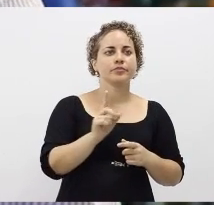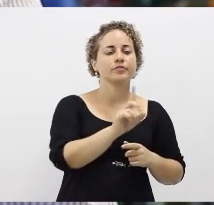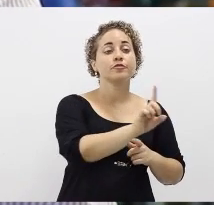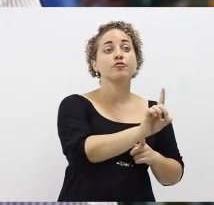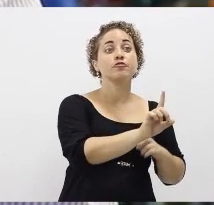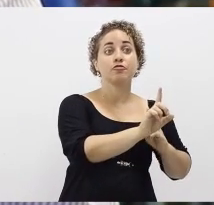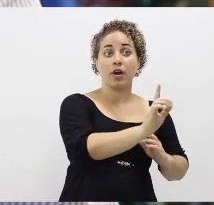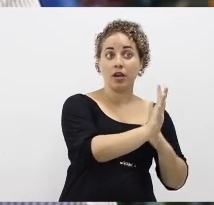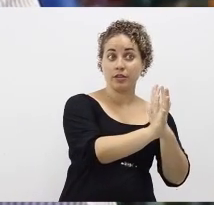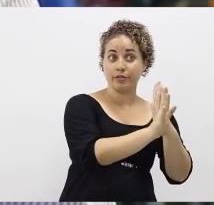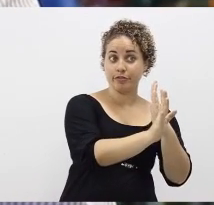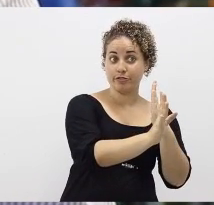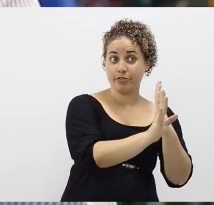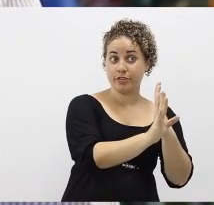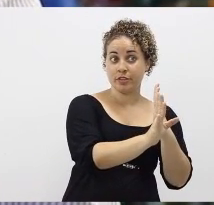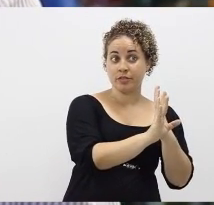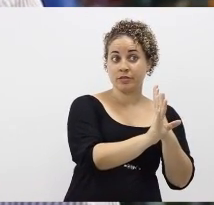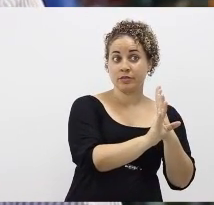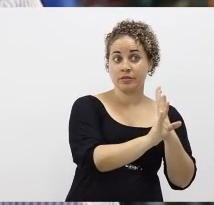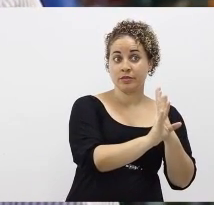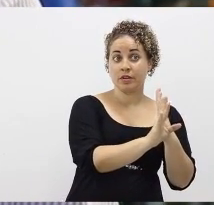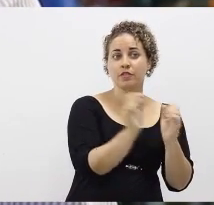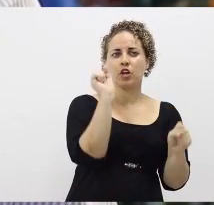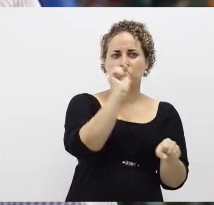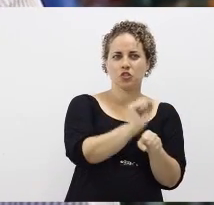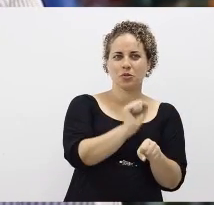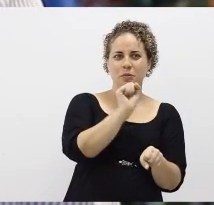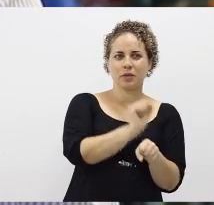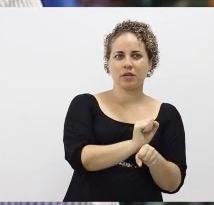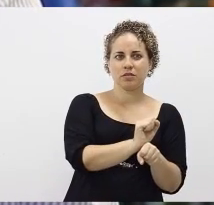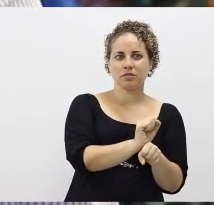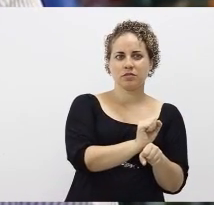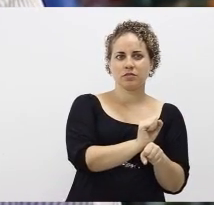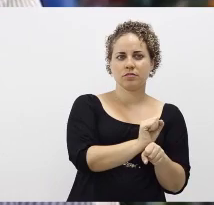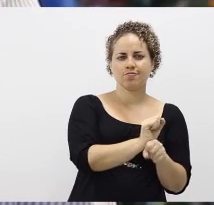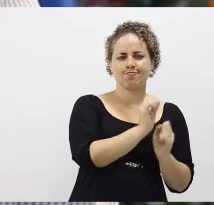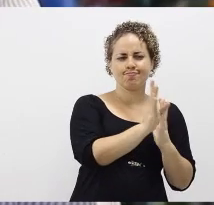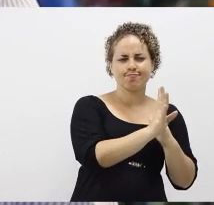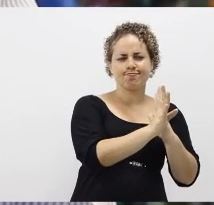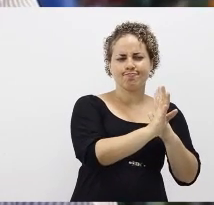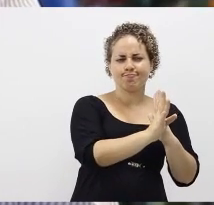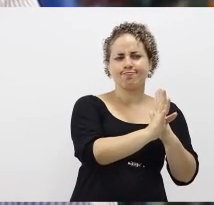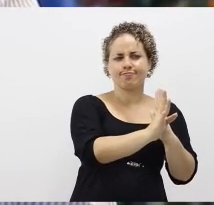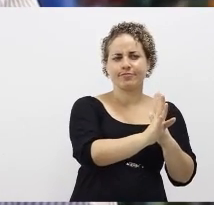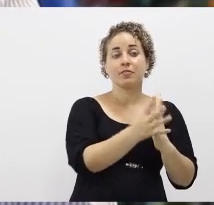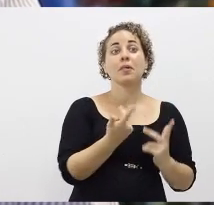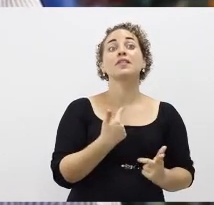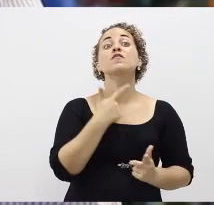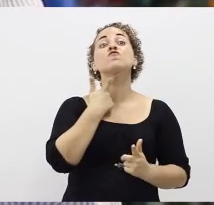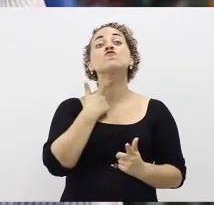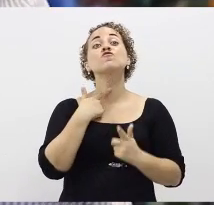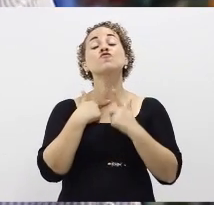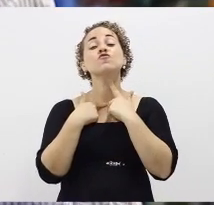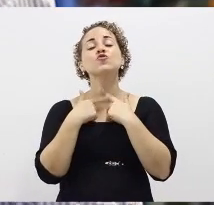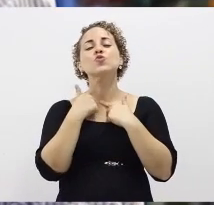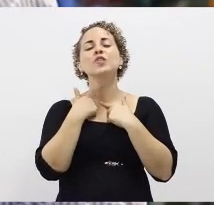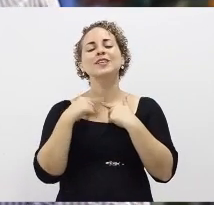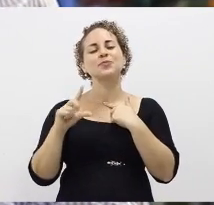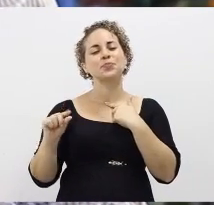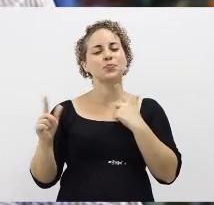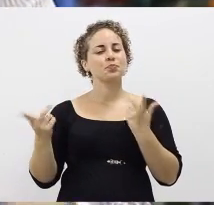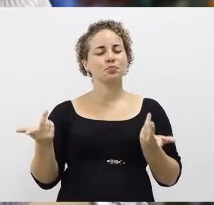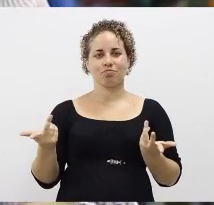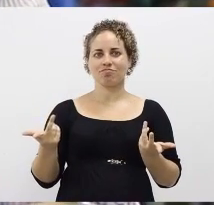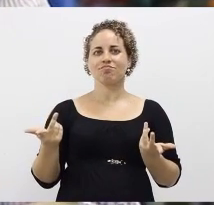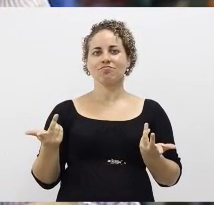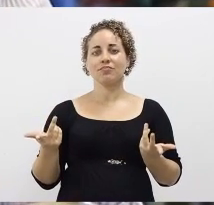submeter a ficar em pé na fila, ficar esperando, desde que atenda a sua necessidade. Somente essa